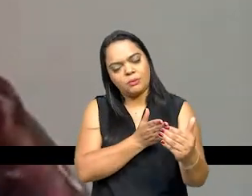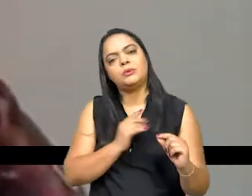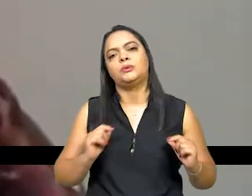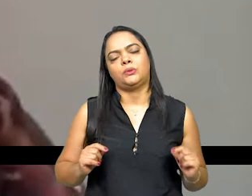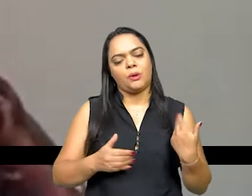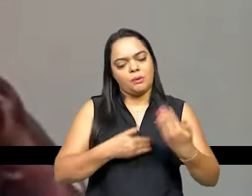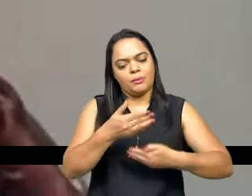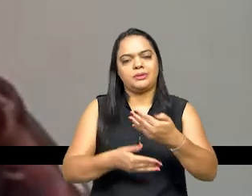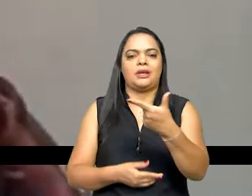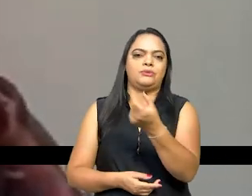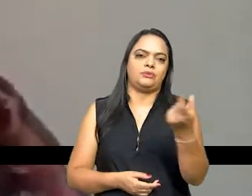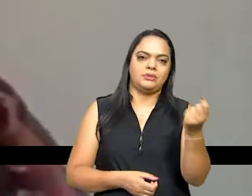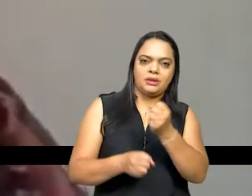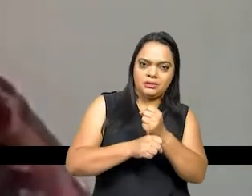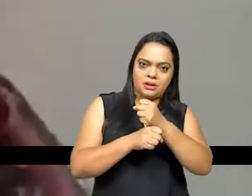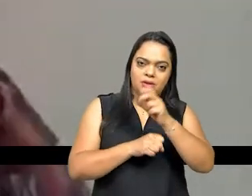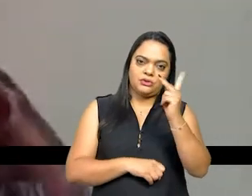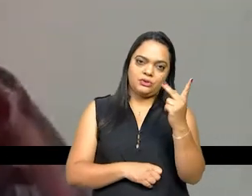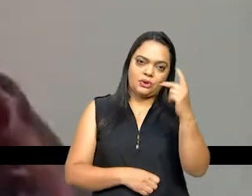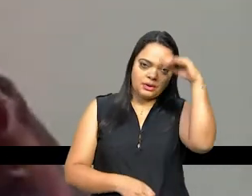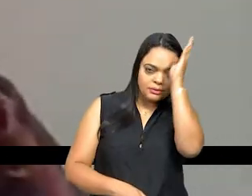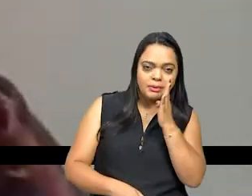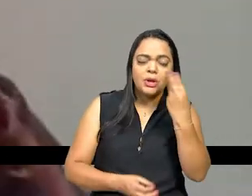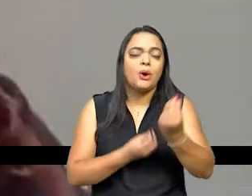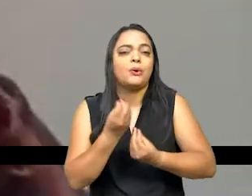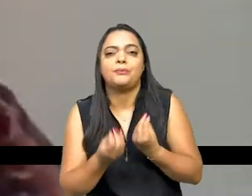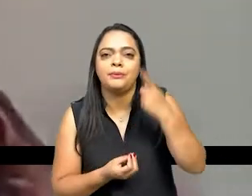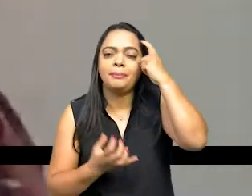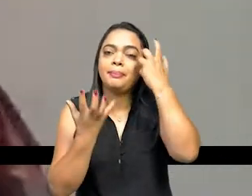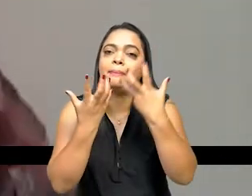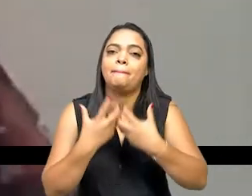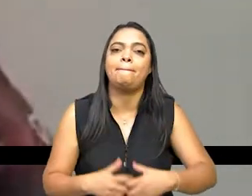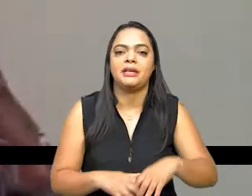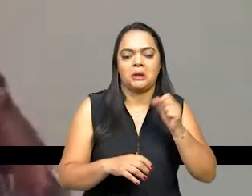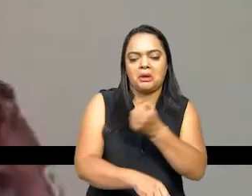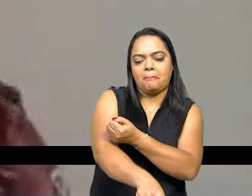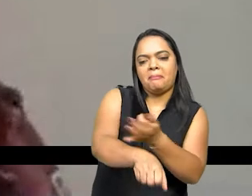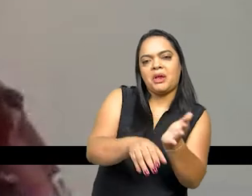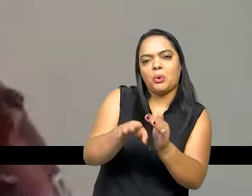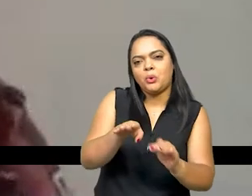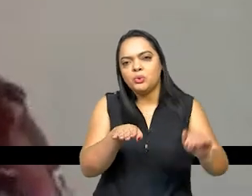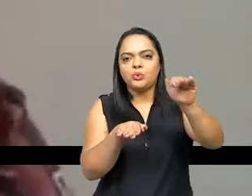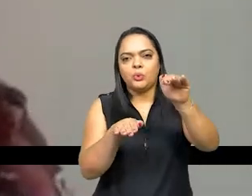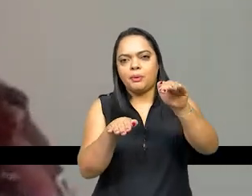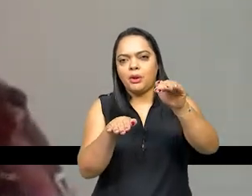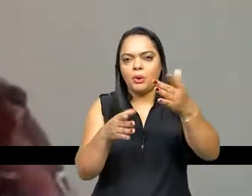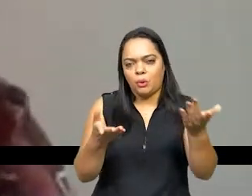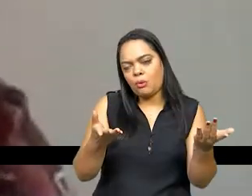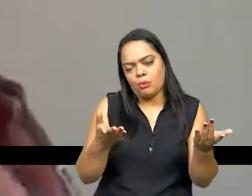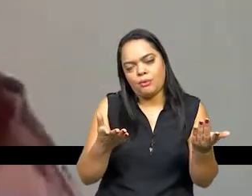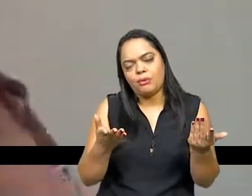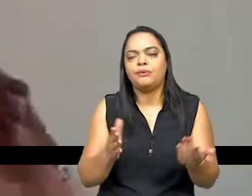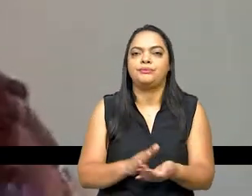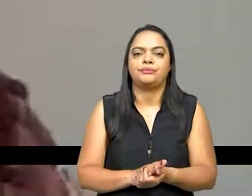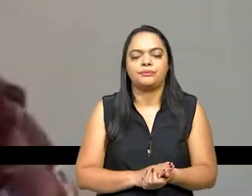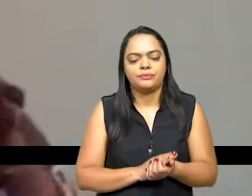processo de 200 anos de história do Brasil? Como que a gente pode pensar a supremacia branca, então, suas transformações ao longo